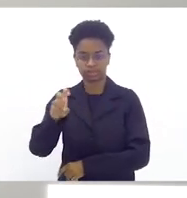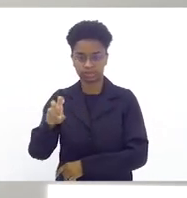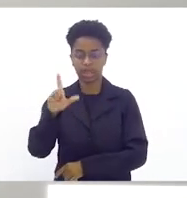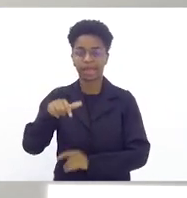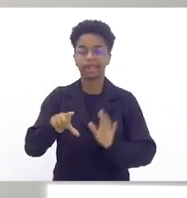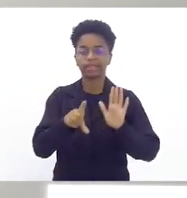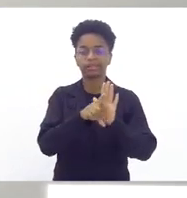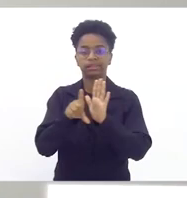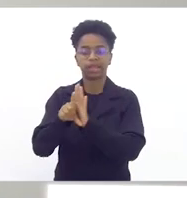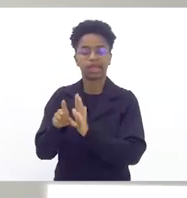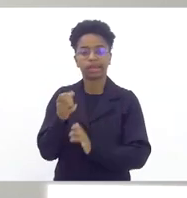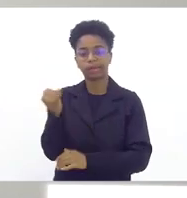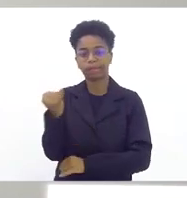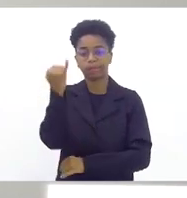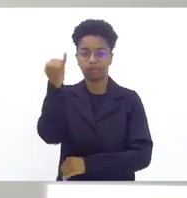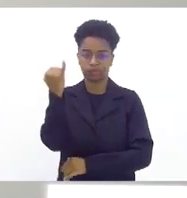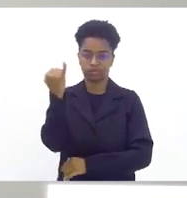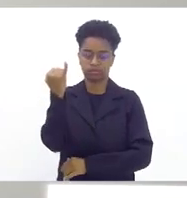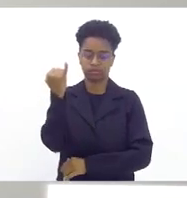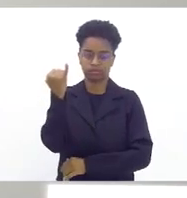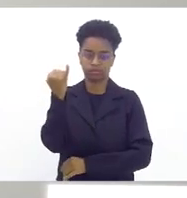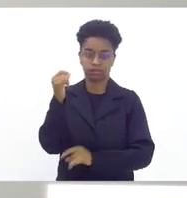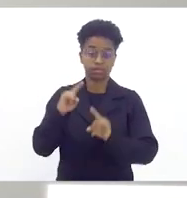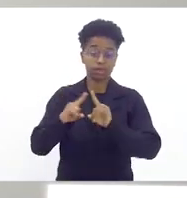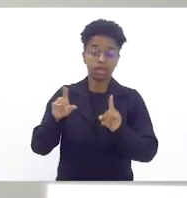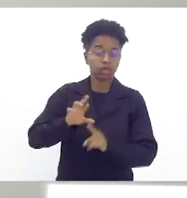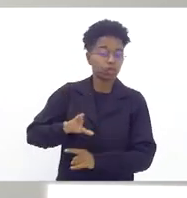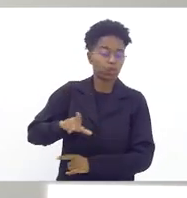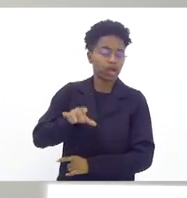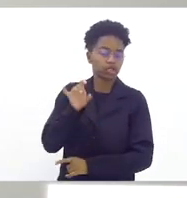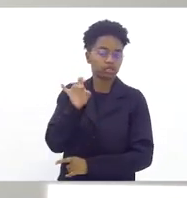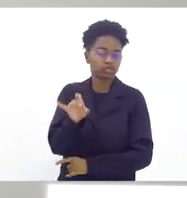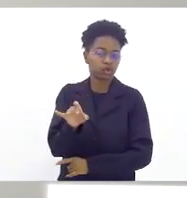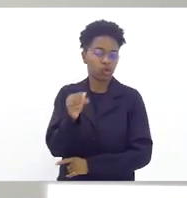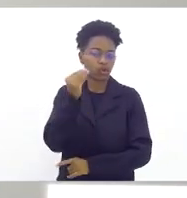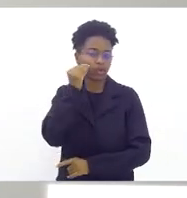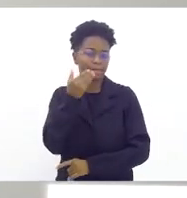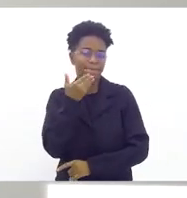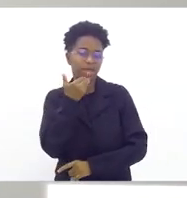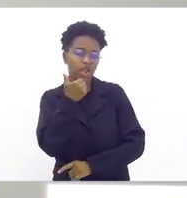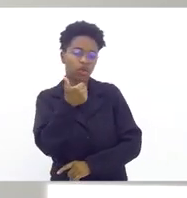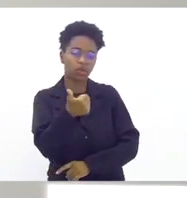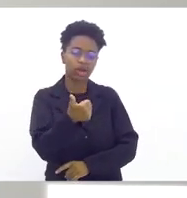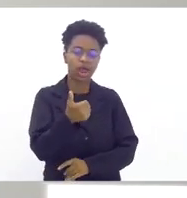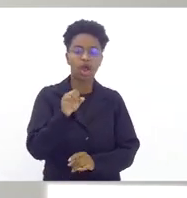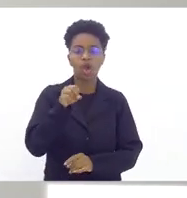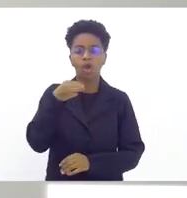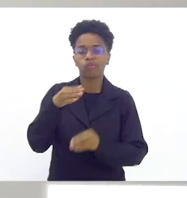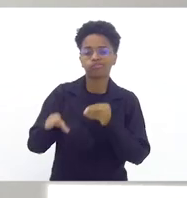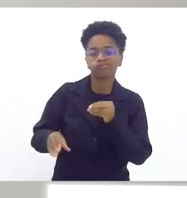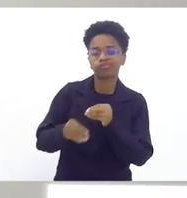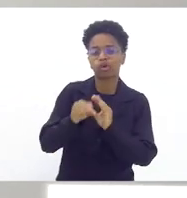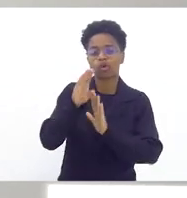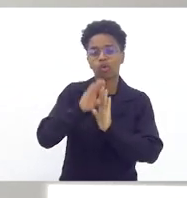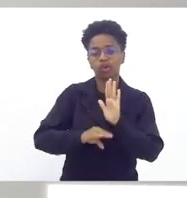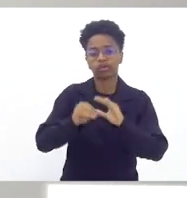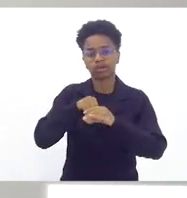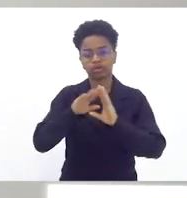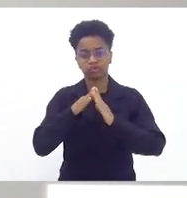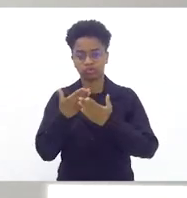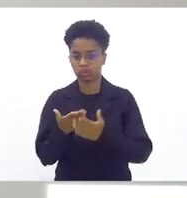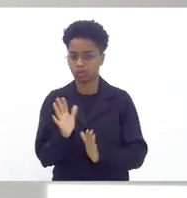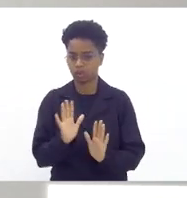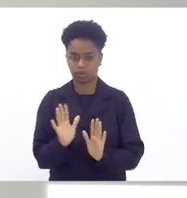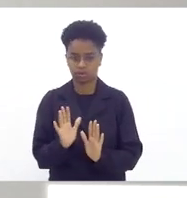importantes, não só para melhorar, enfim, para incrementar os currículos escolares,